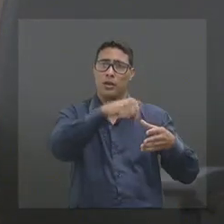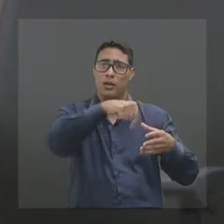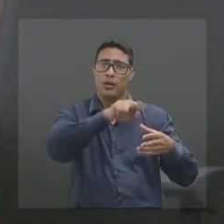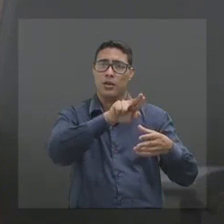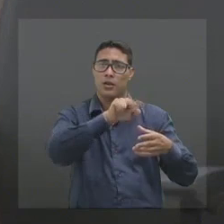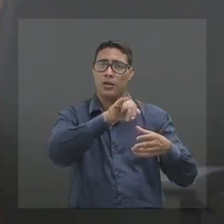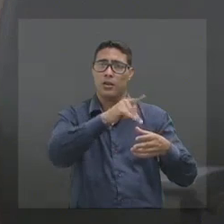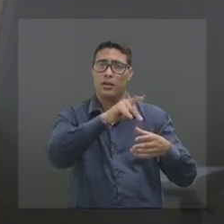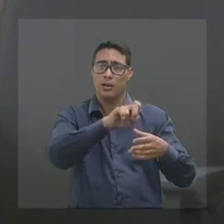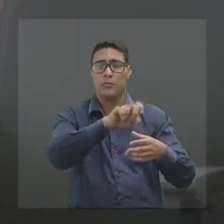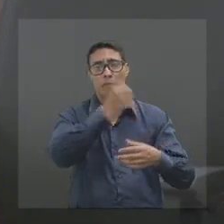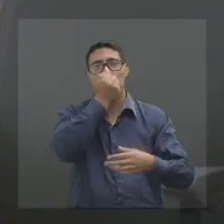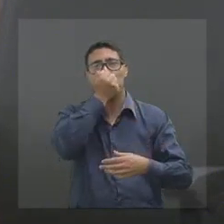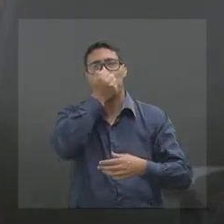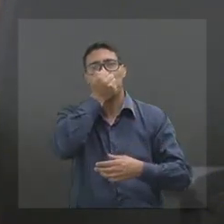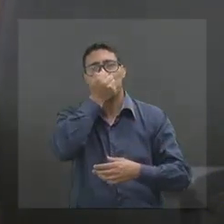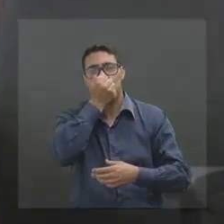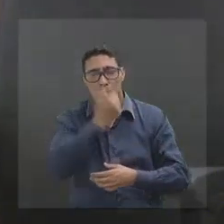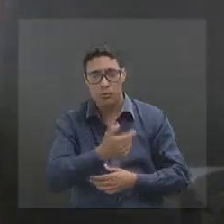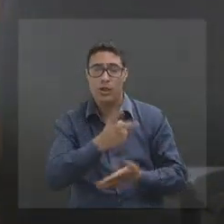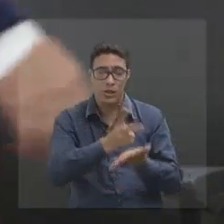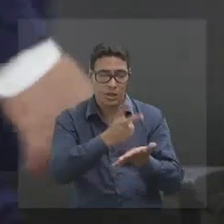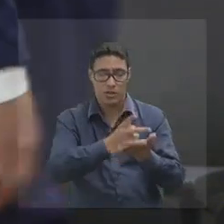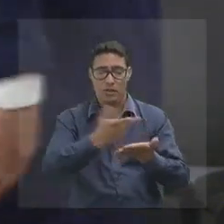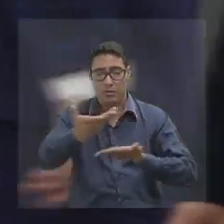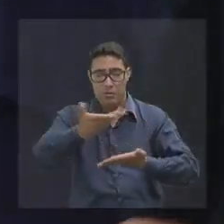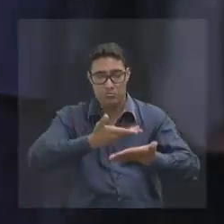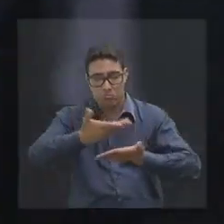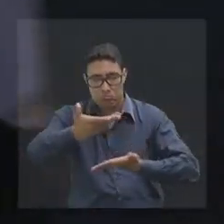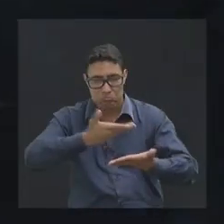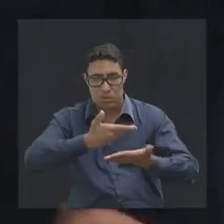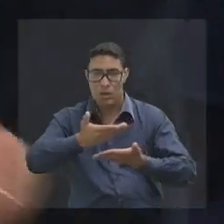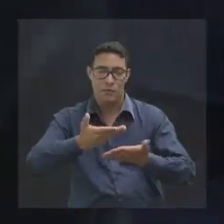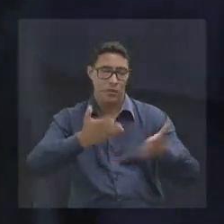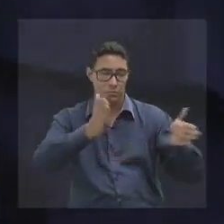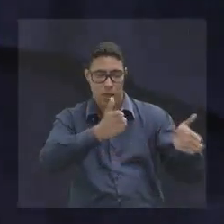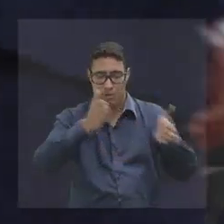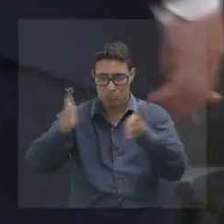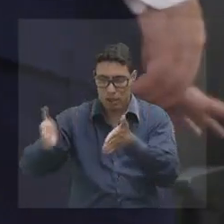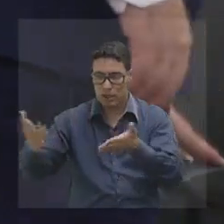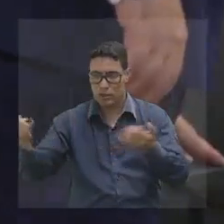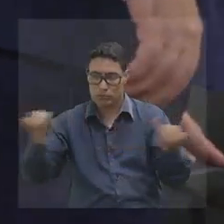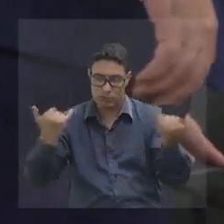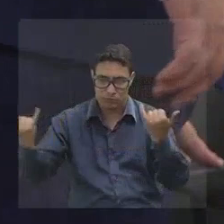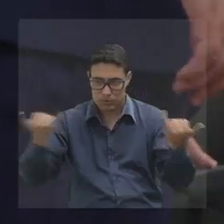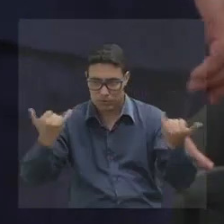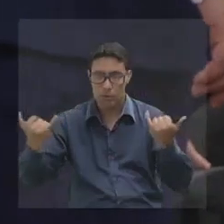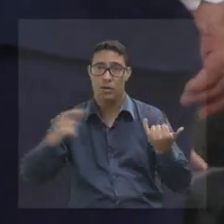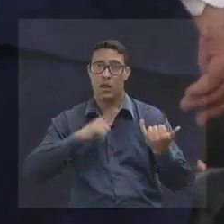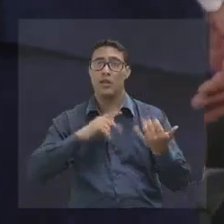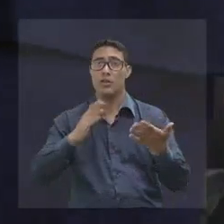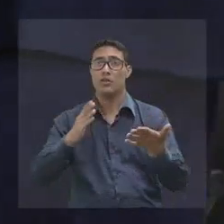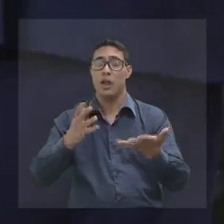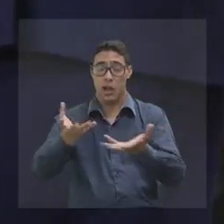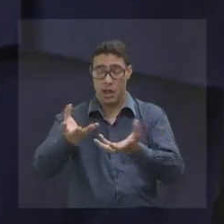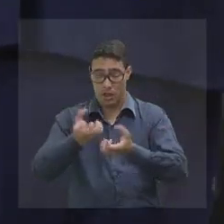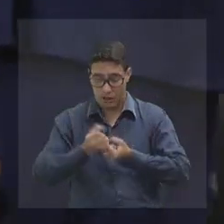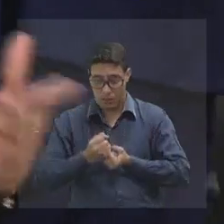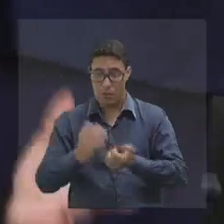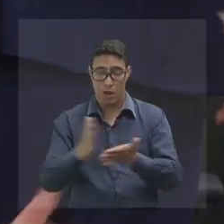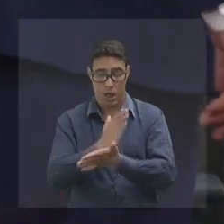É sempre bom que a gente ouça todas as partes né Nós recebemos algumas demandas